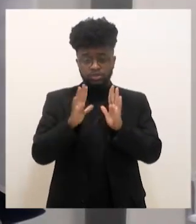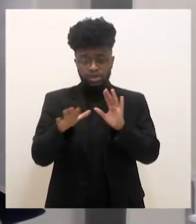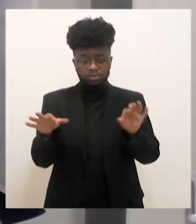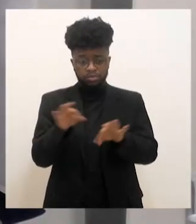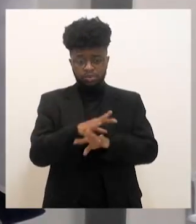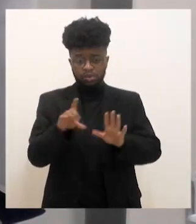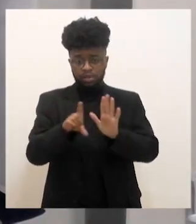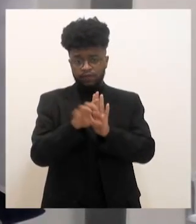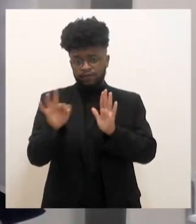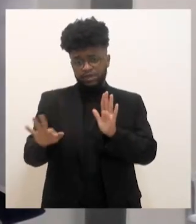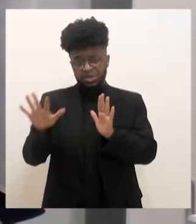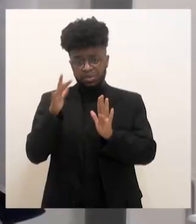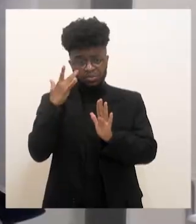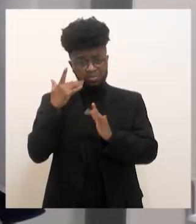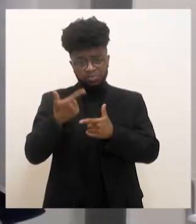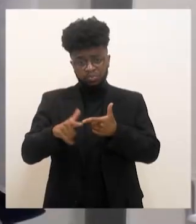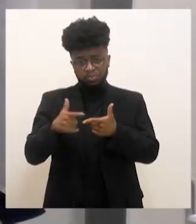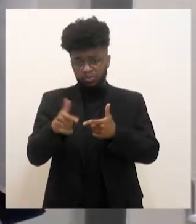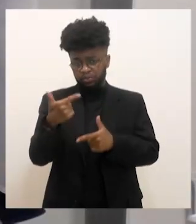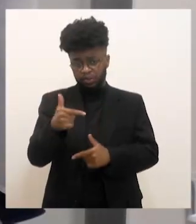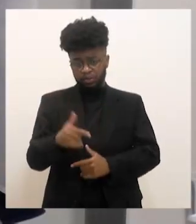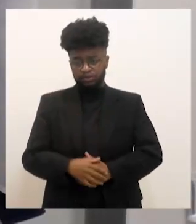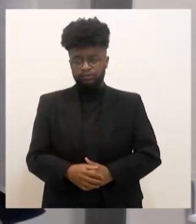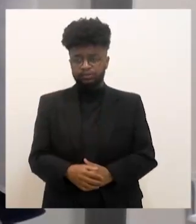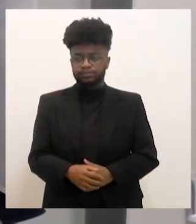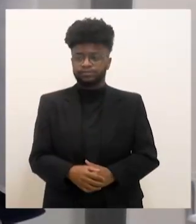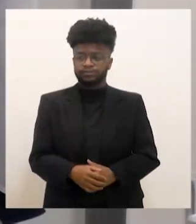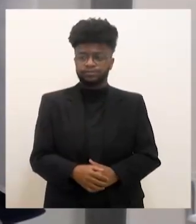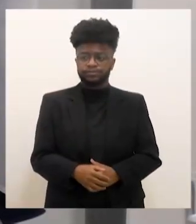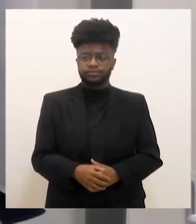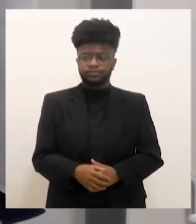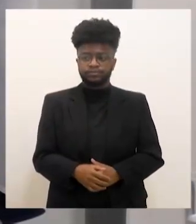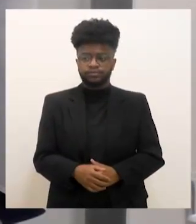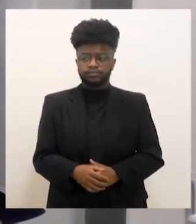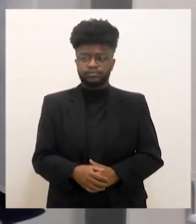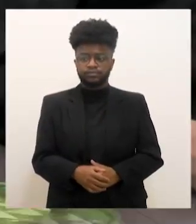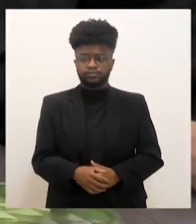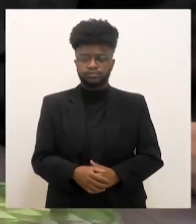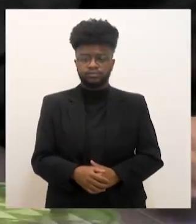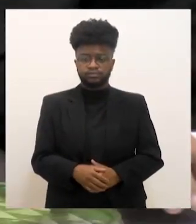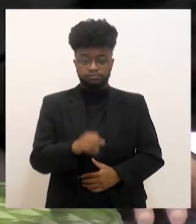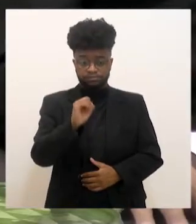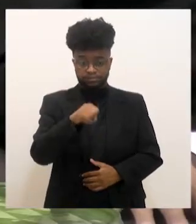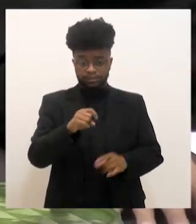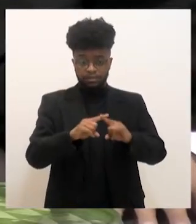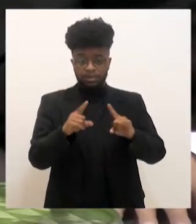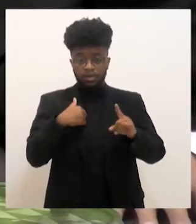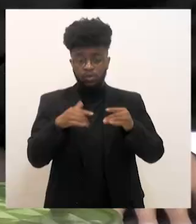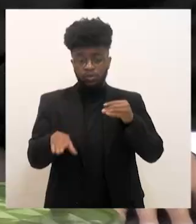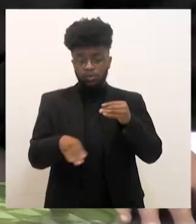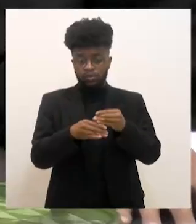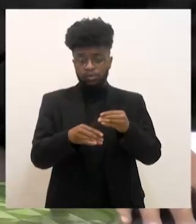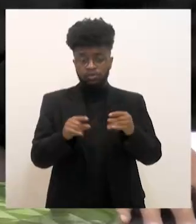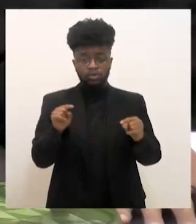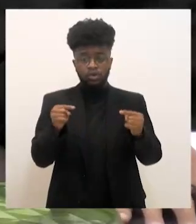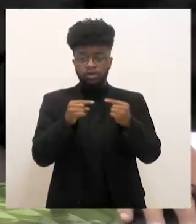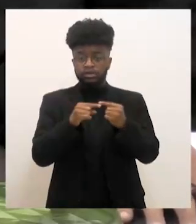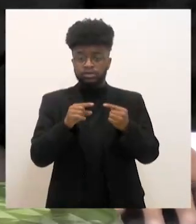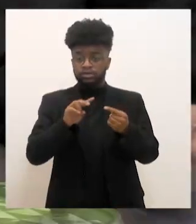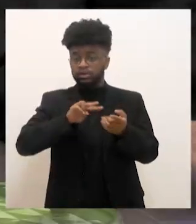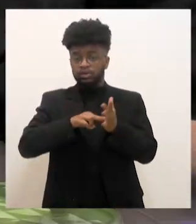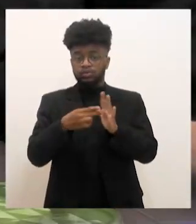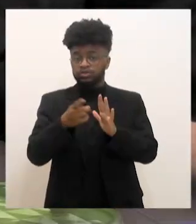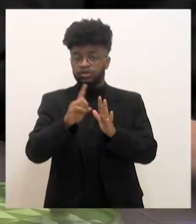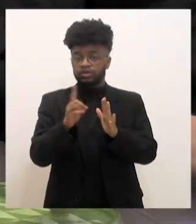legislação federal, não vejo problema da gente fazer em âmbito estadual. Sim, bom, mas só para complementar, em consonância não significa